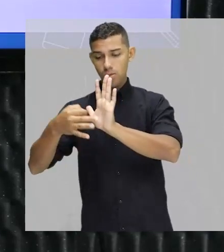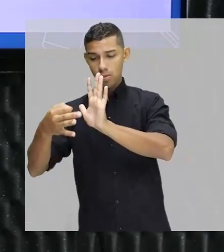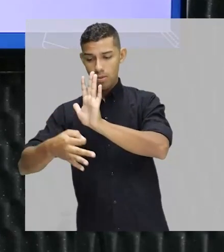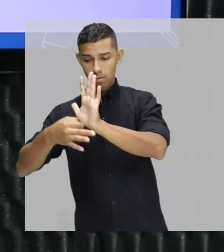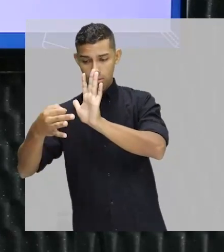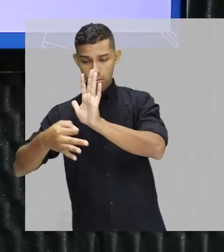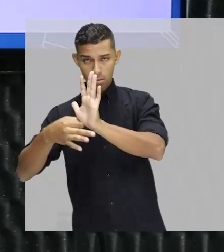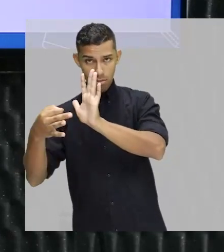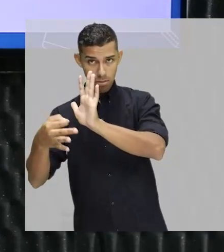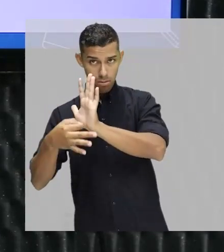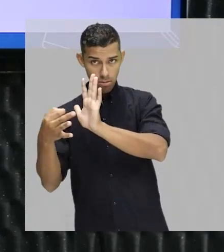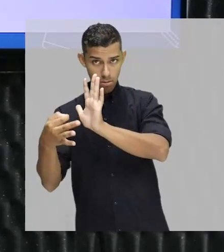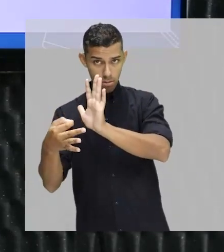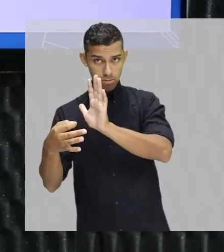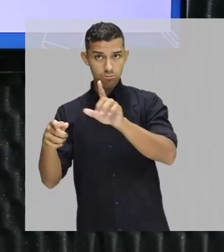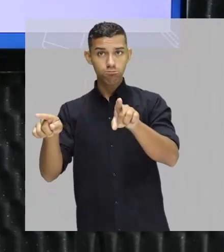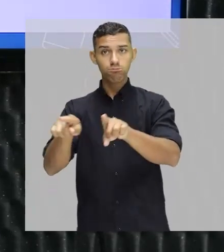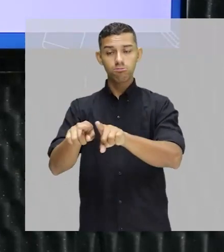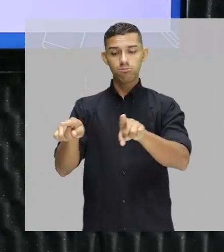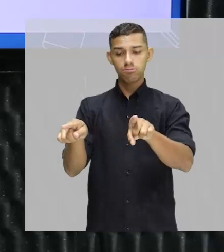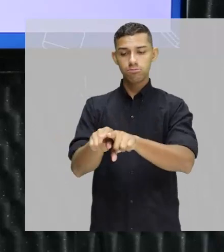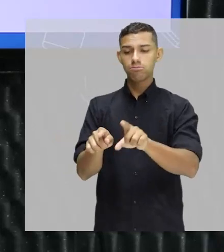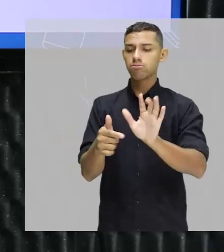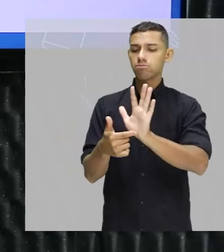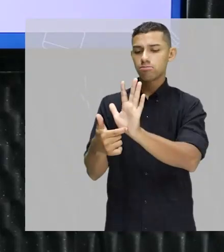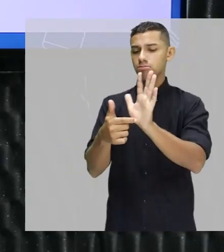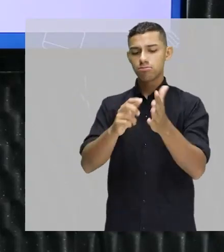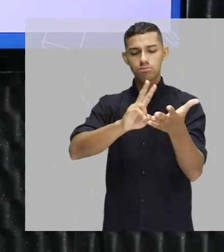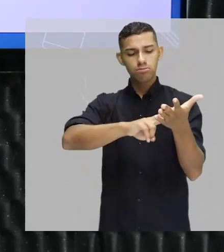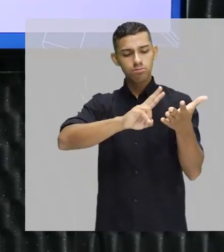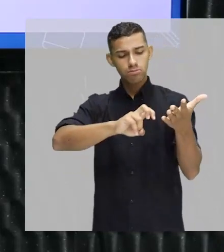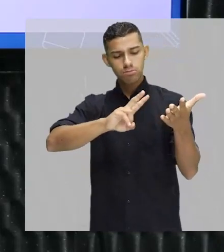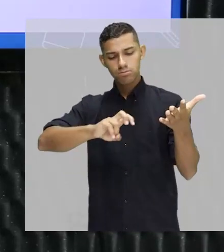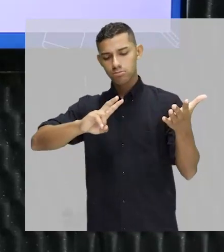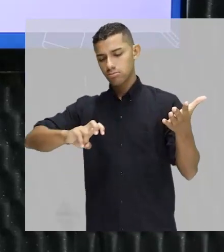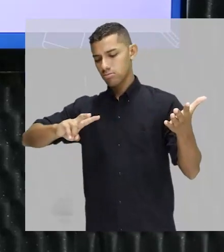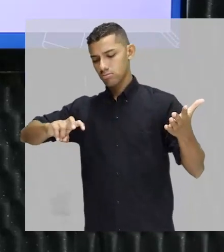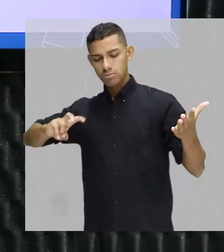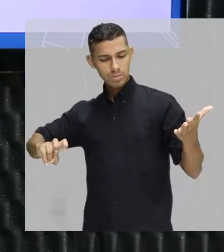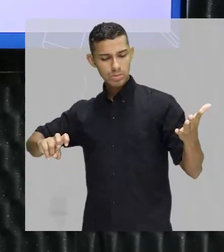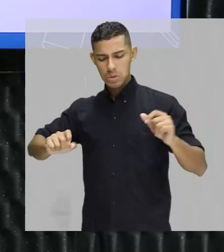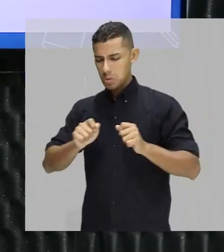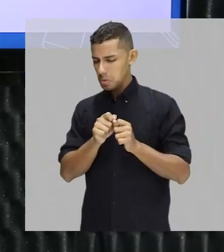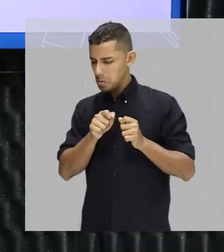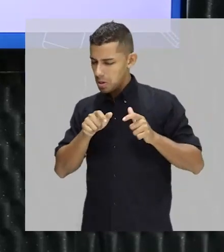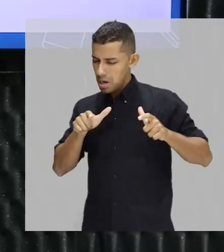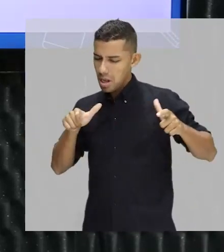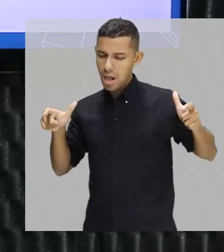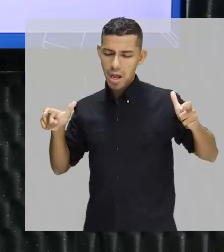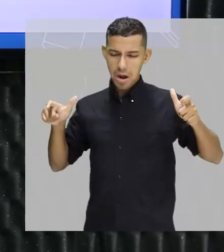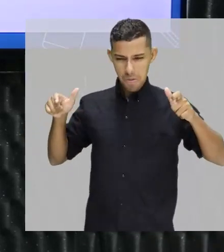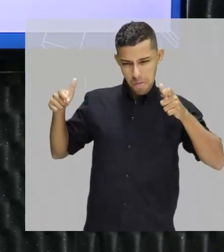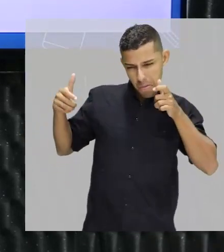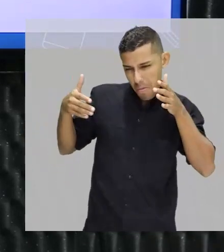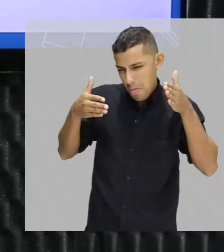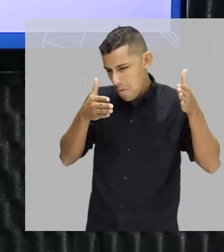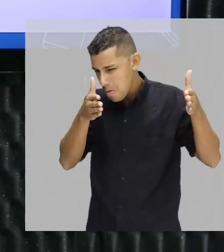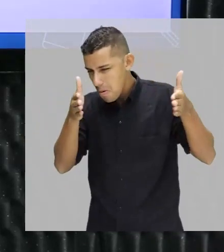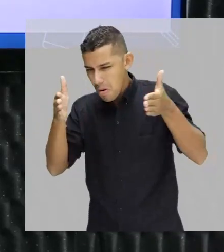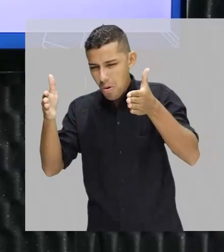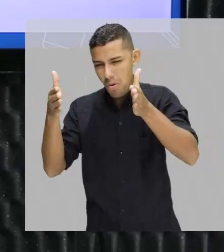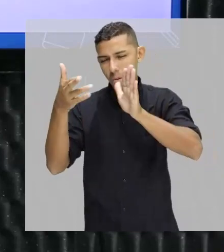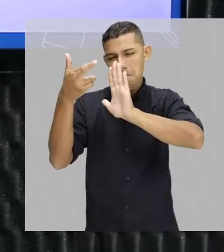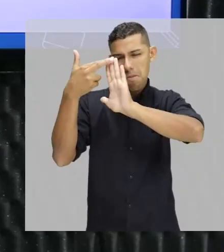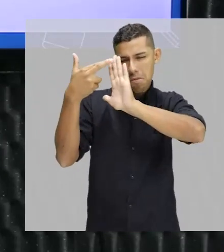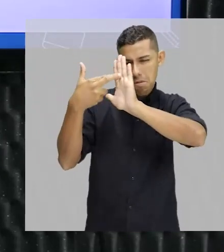outras elaborações, você vai ampliando o seu vocabulário, você vai ampliando a sua maneira de escrever, isso vai lhe dar um norte maior na hora de produzir a